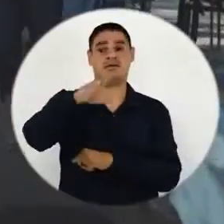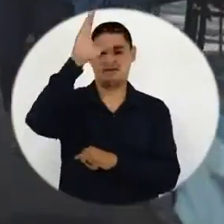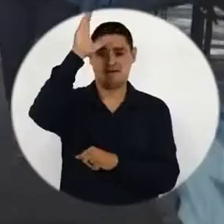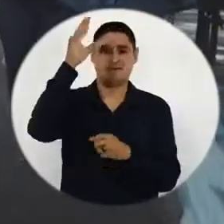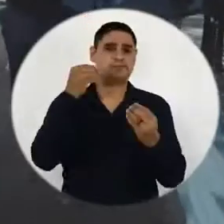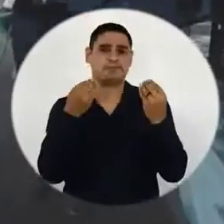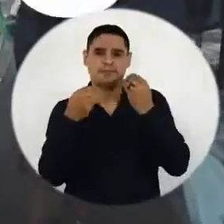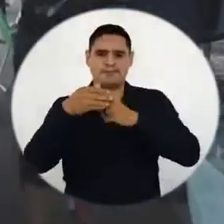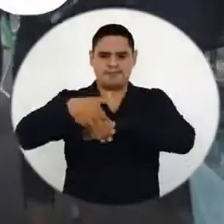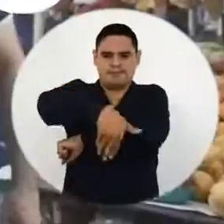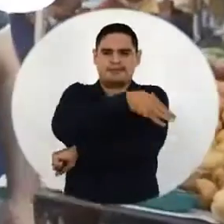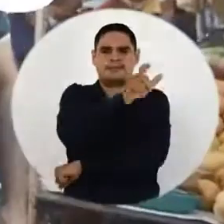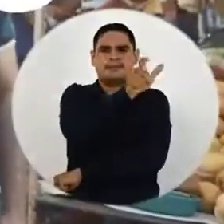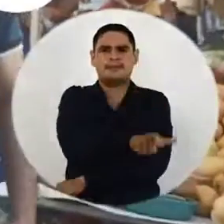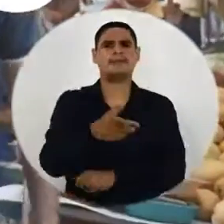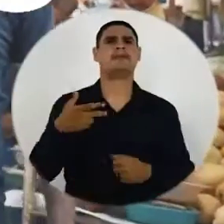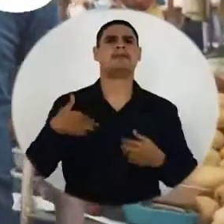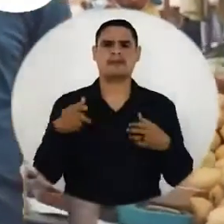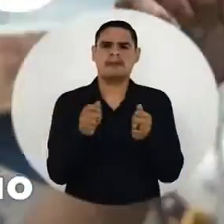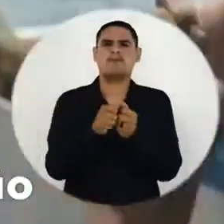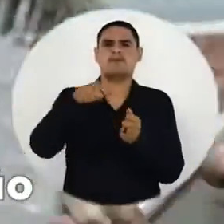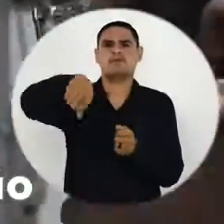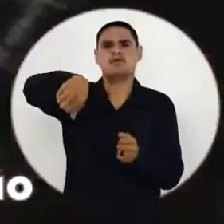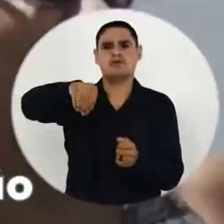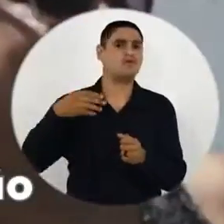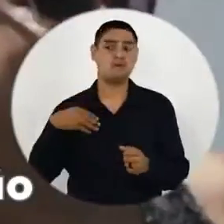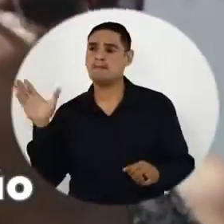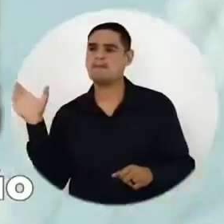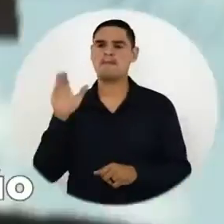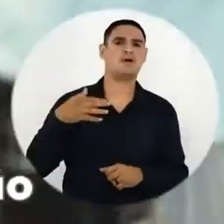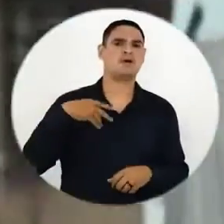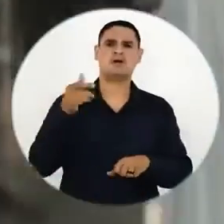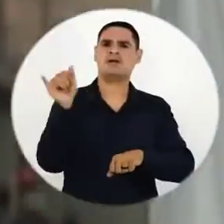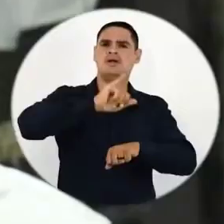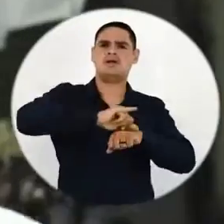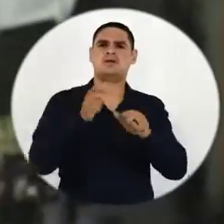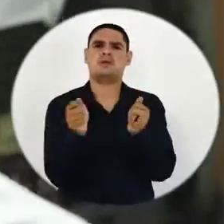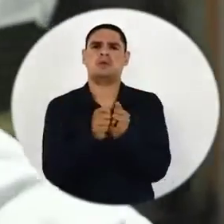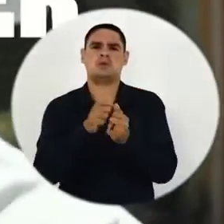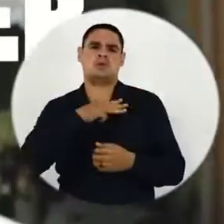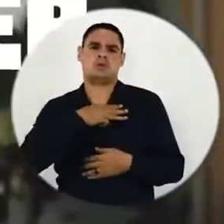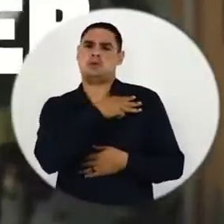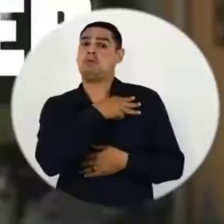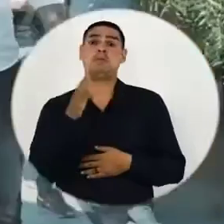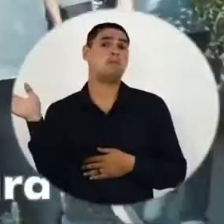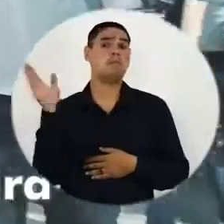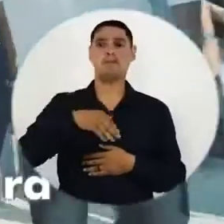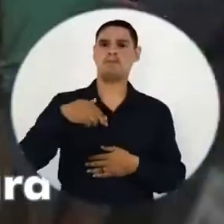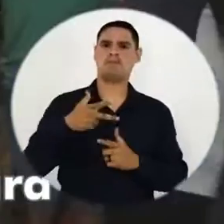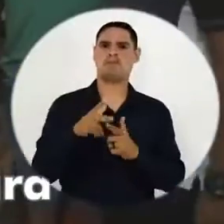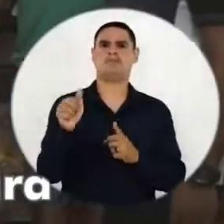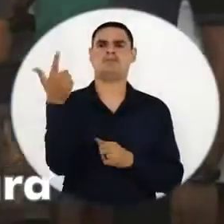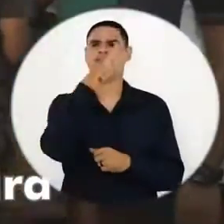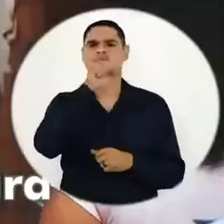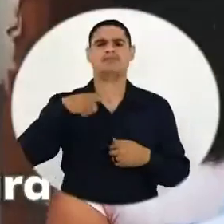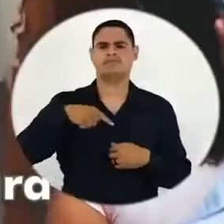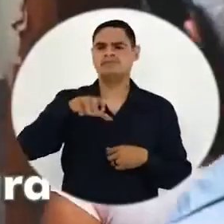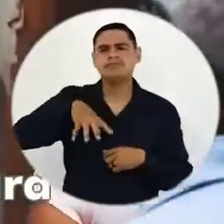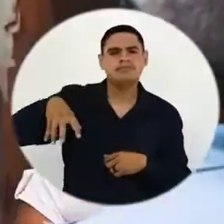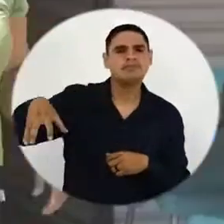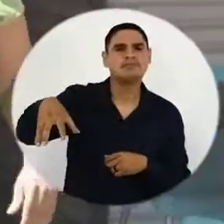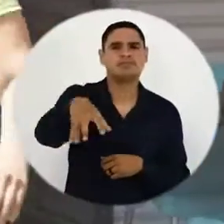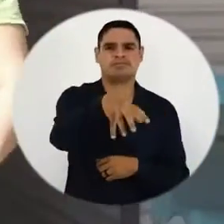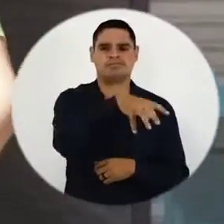e o cara da esquina. Domingo é 91, bora pra cima. A capital tá com o capitão. Bora pra cima, vamos vencer. Da Sapiranga